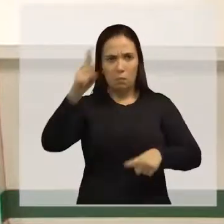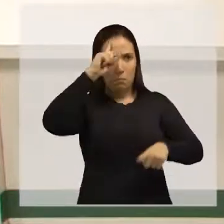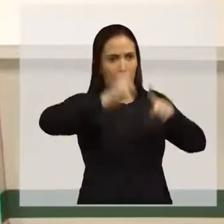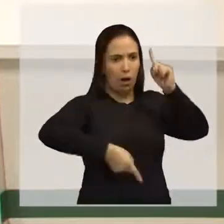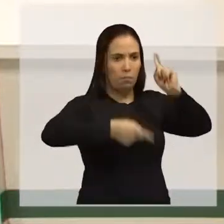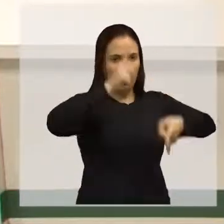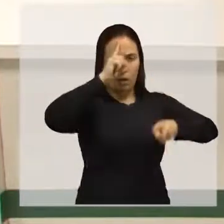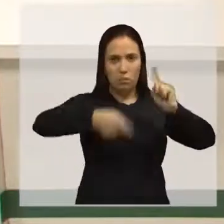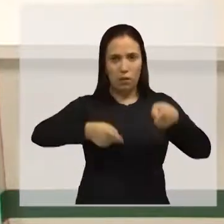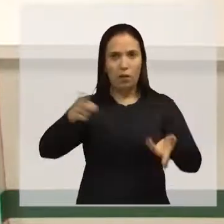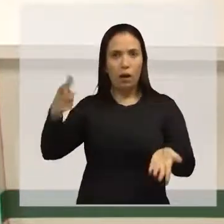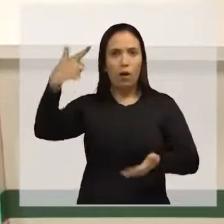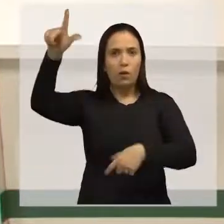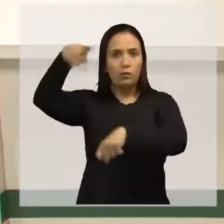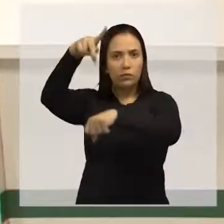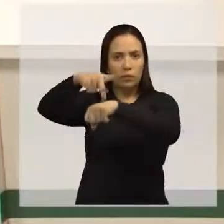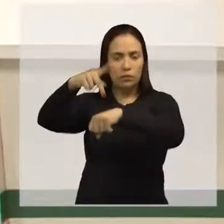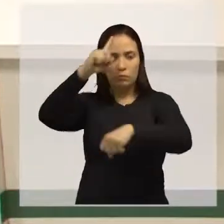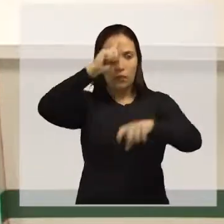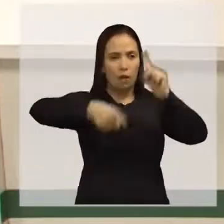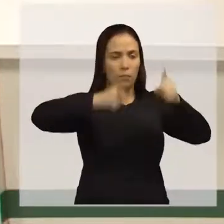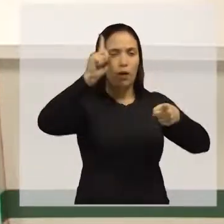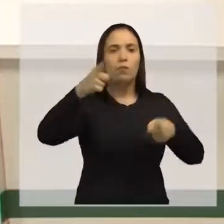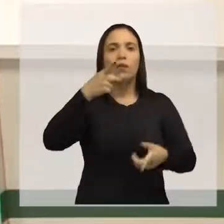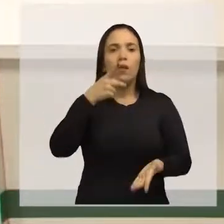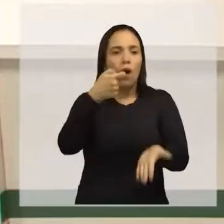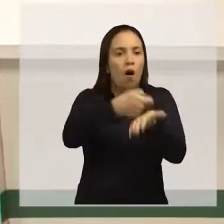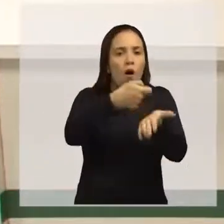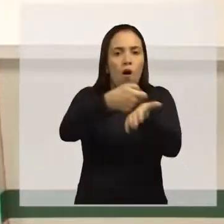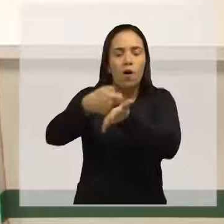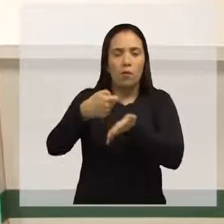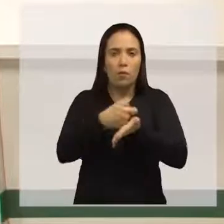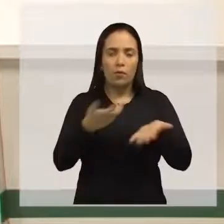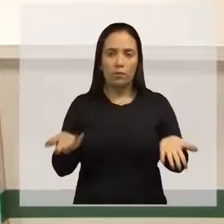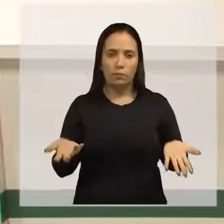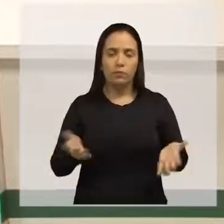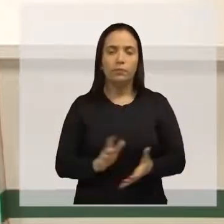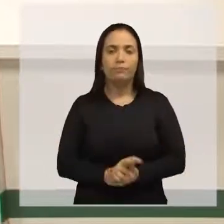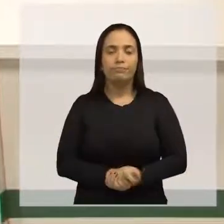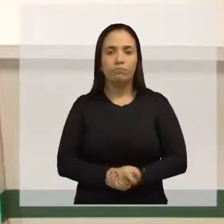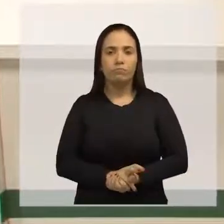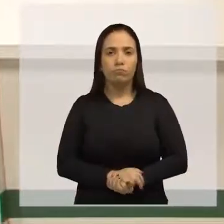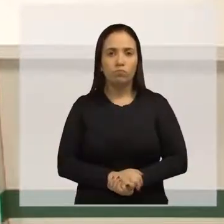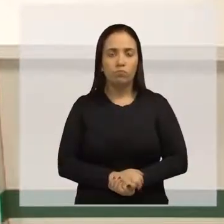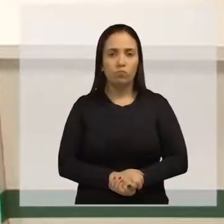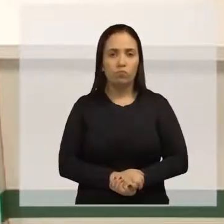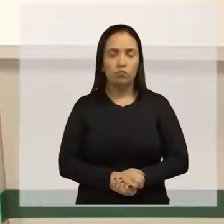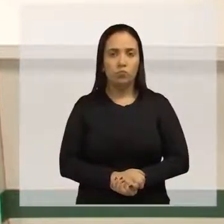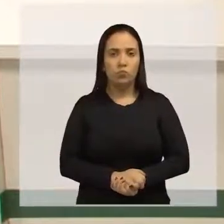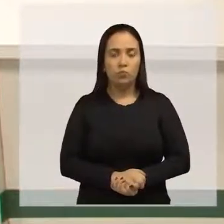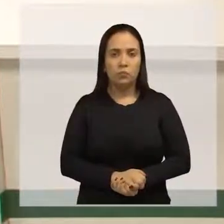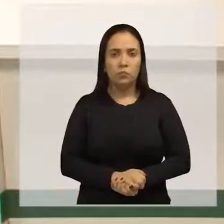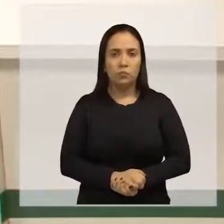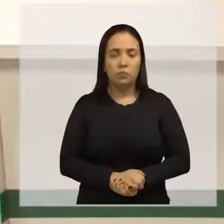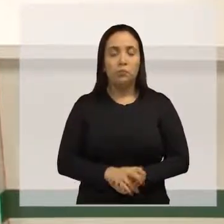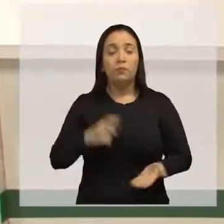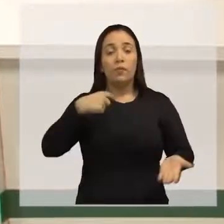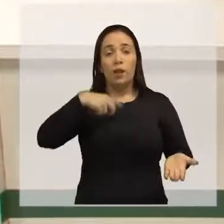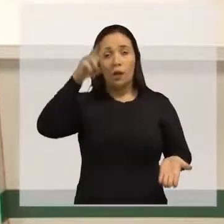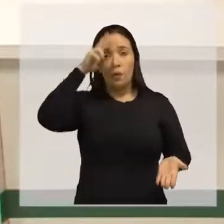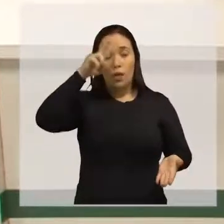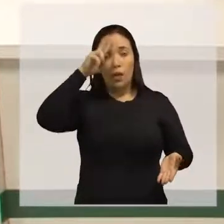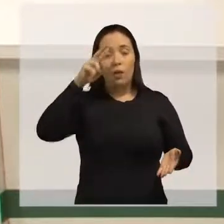traseiro, né? Do Brasil para cumprir a obrigação dele e fazer o que era para ser feito. Eu me lembro de uma frase... Do Geraldo Volcker, daquele alemão. Uma